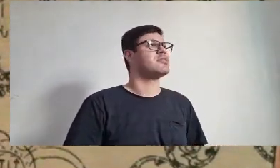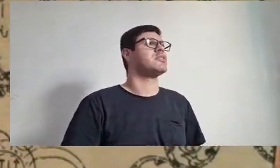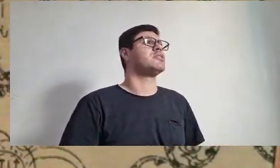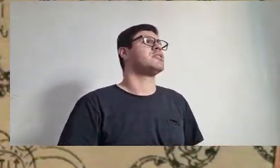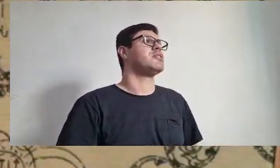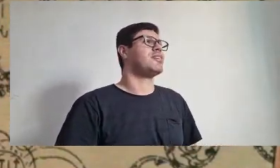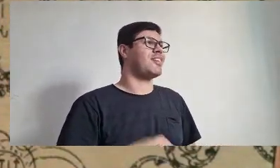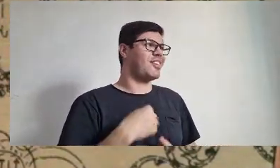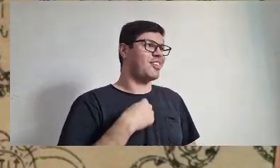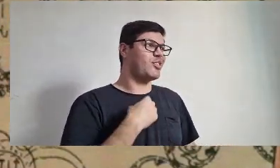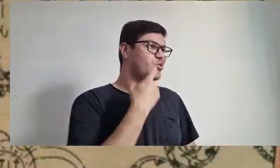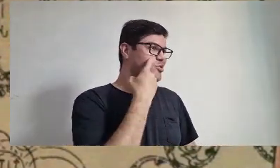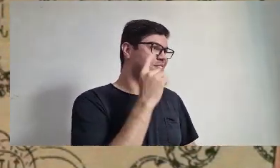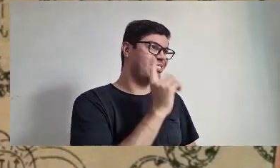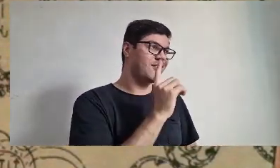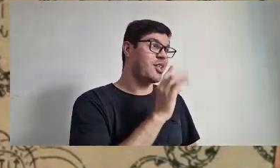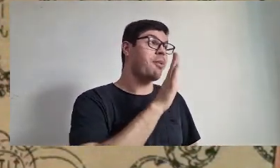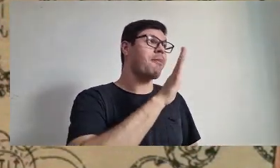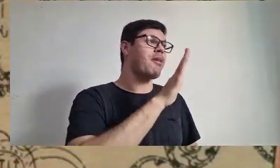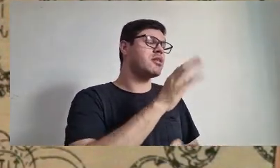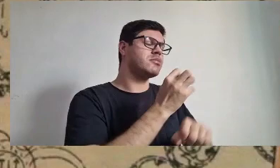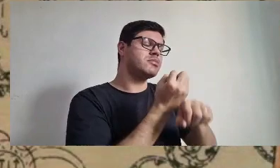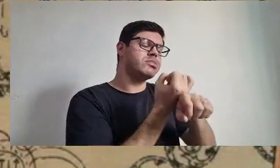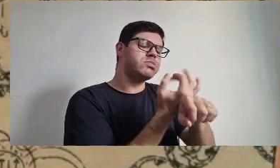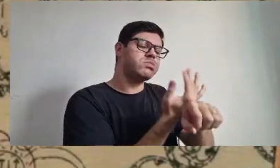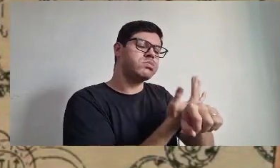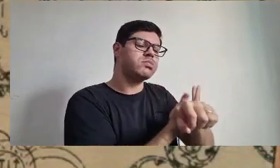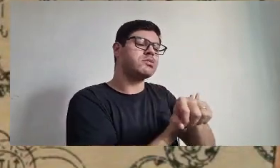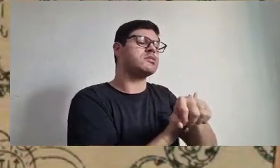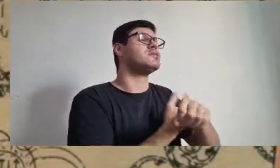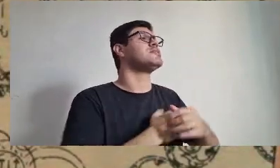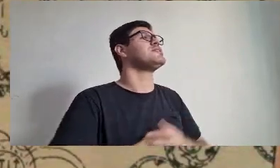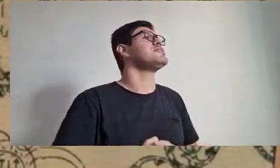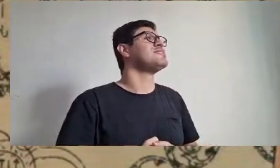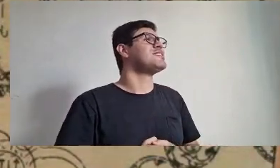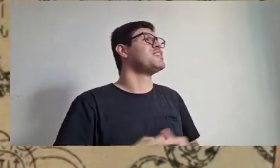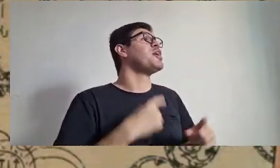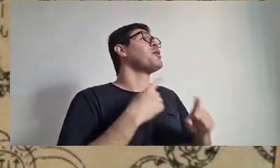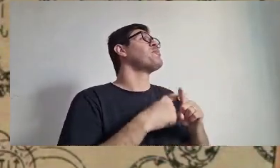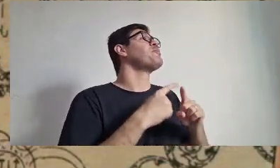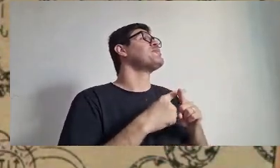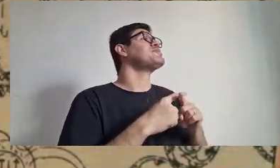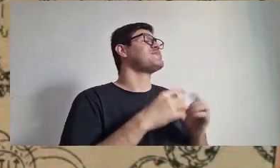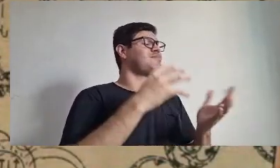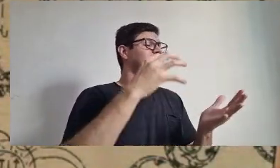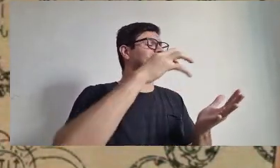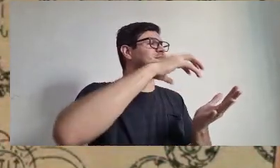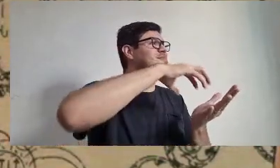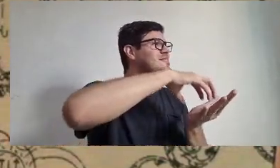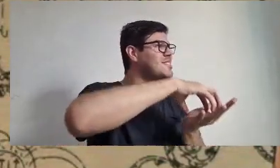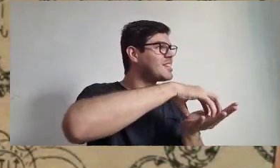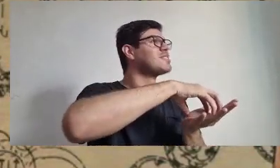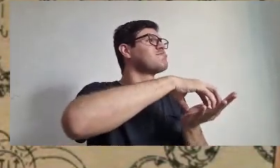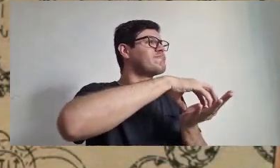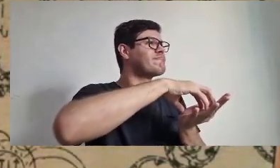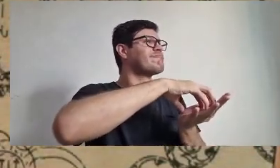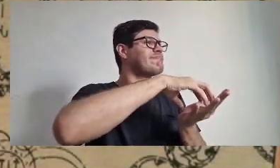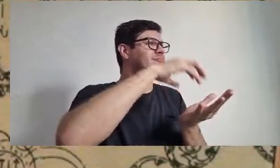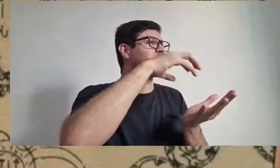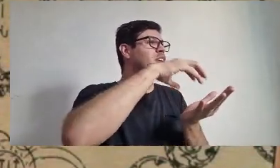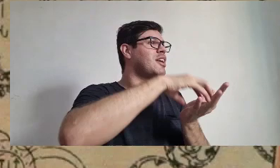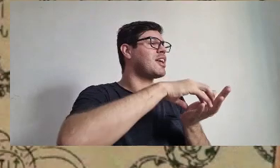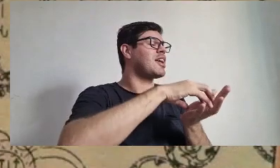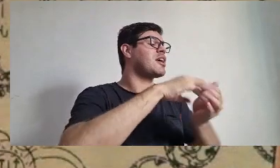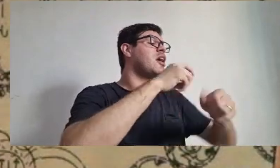ver. Então, Vossa Senhoria está convidado para estar no Jornal de Esportes às 7h30 da